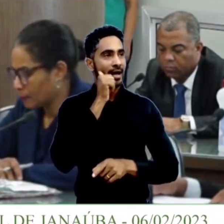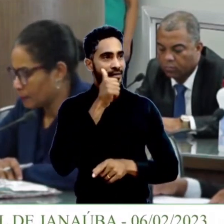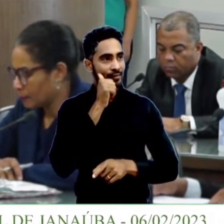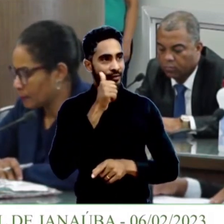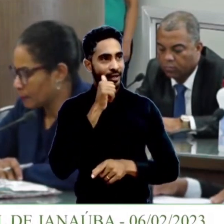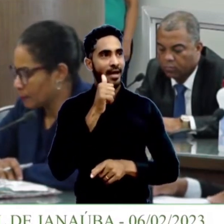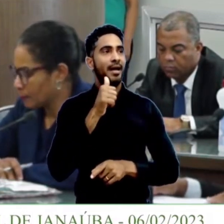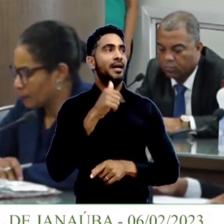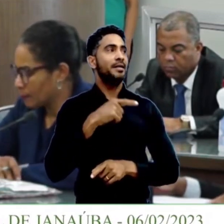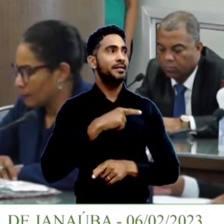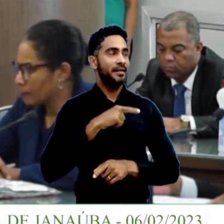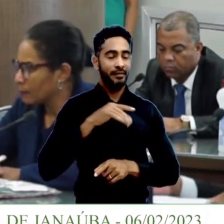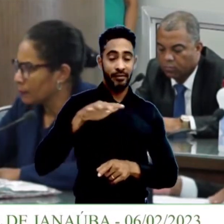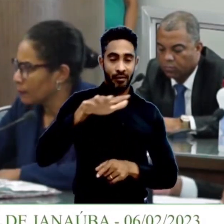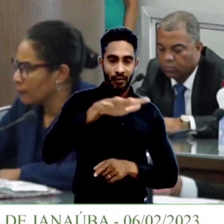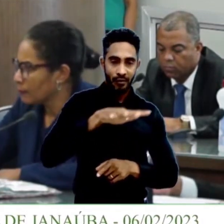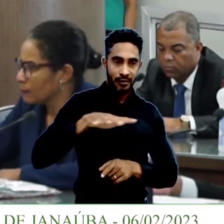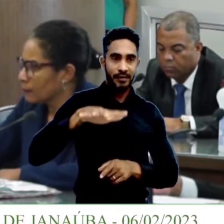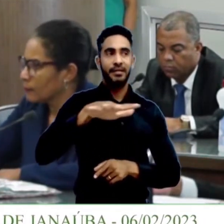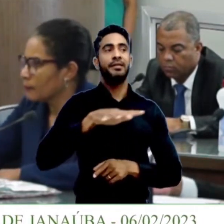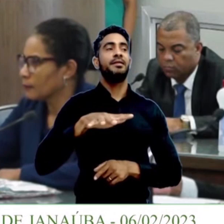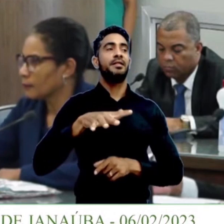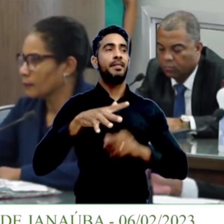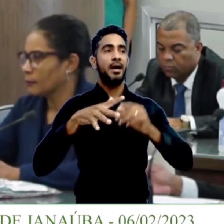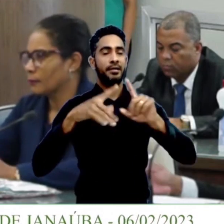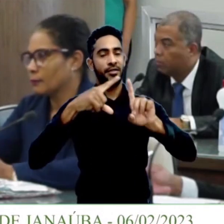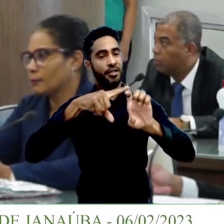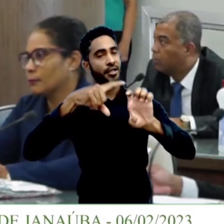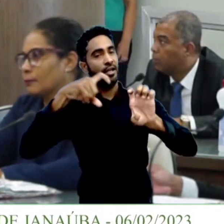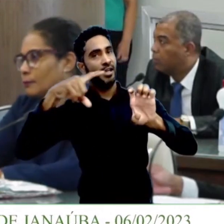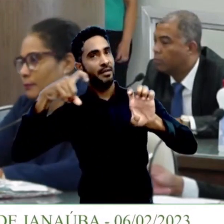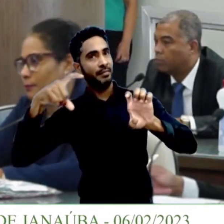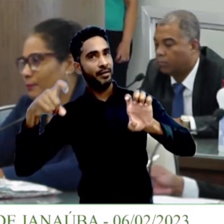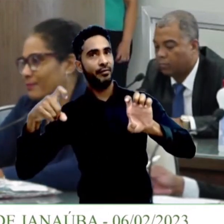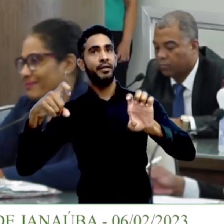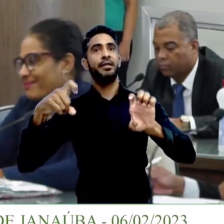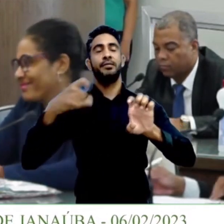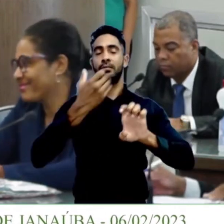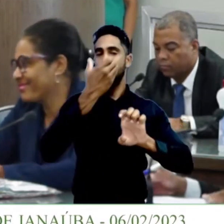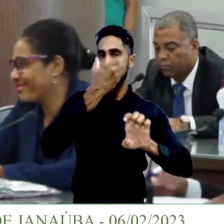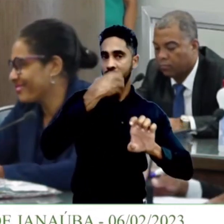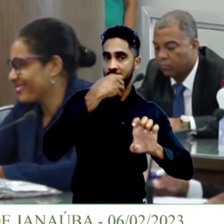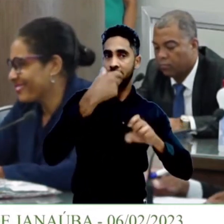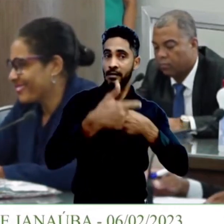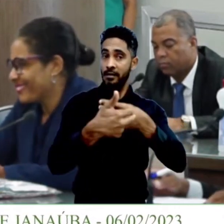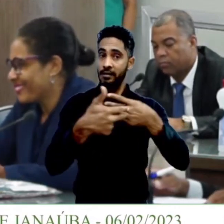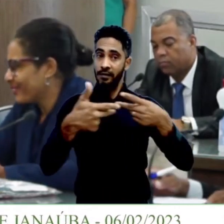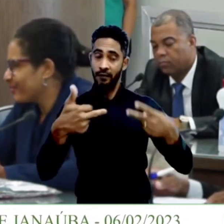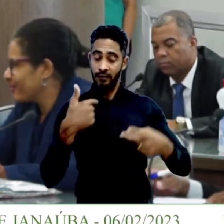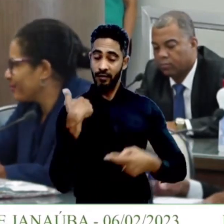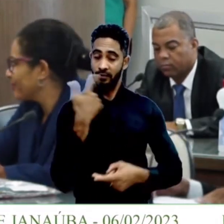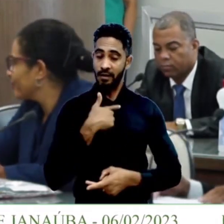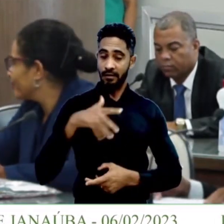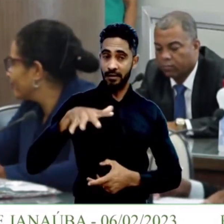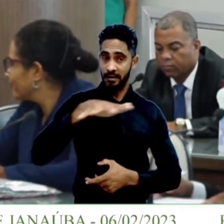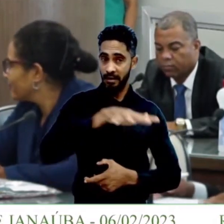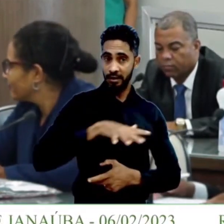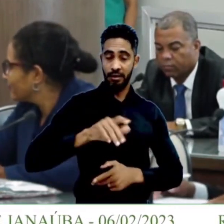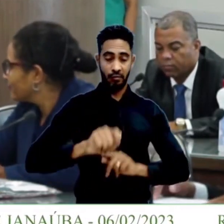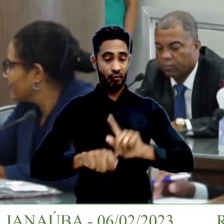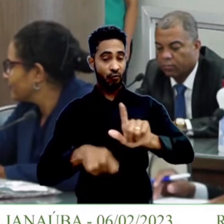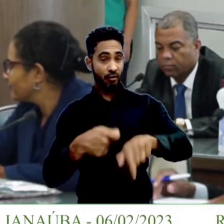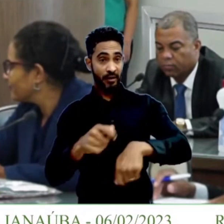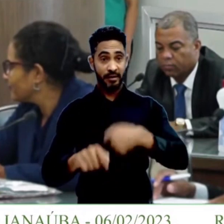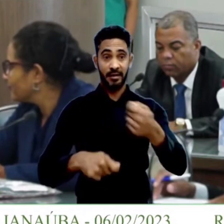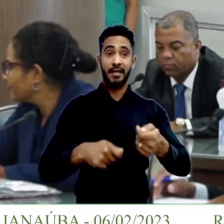ocupando os espaços, né, de empreendedorismo, a fruticultura aqui na nossa região, a comercialização